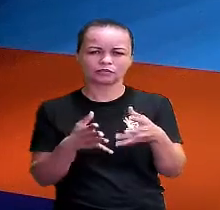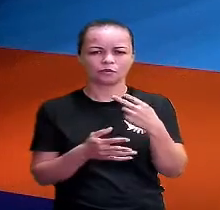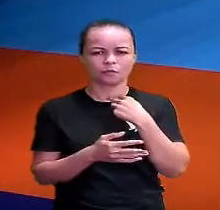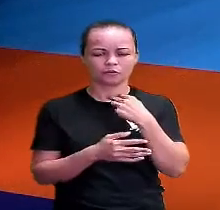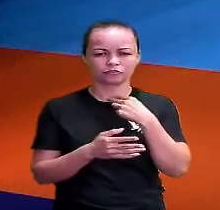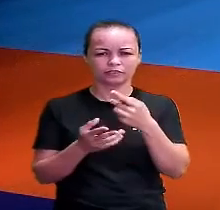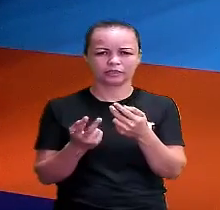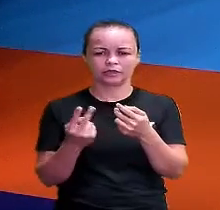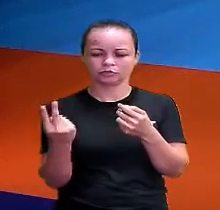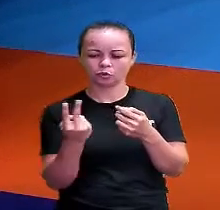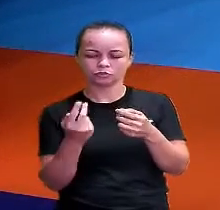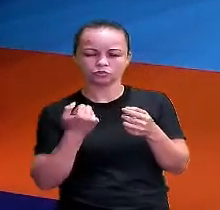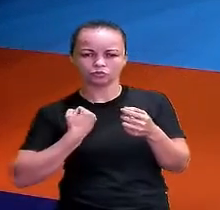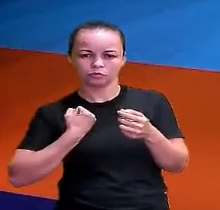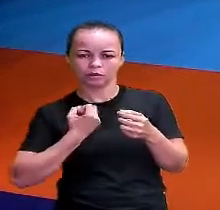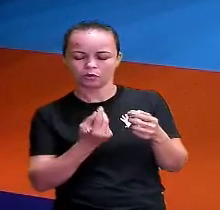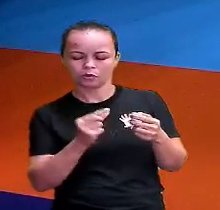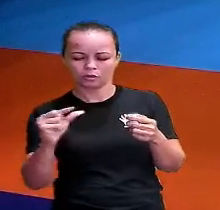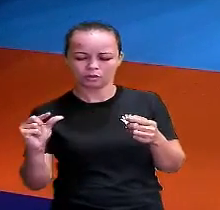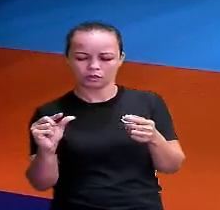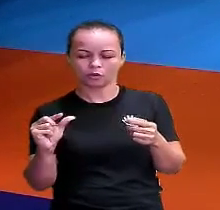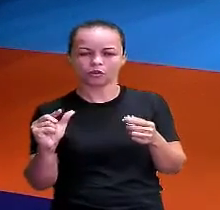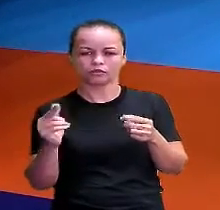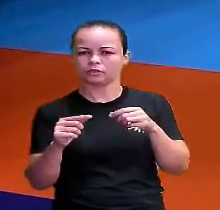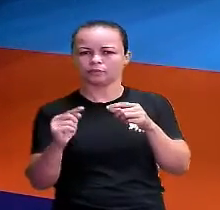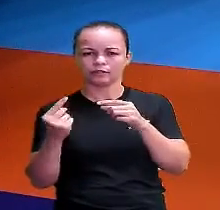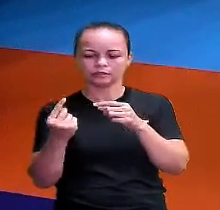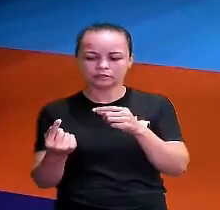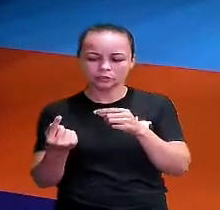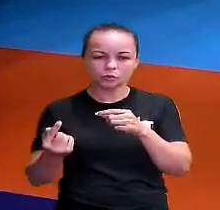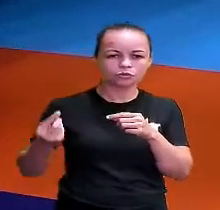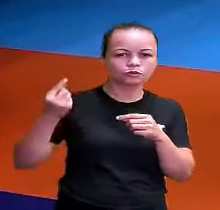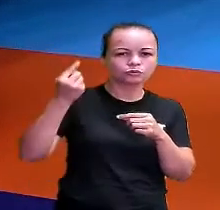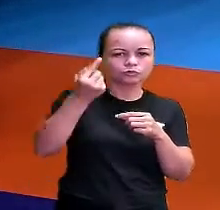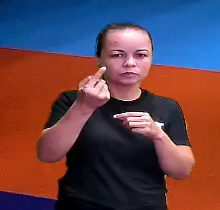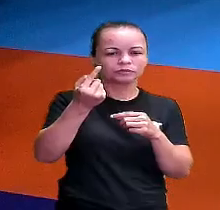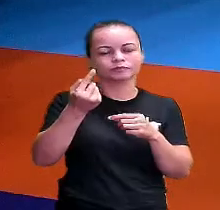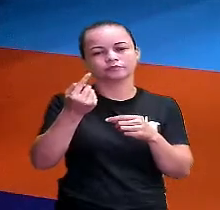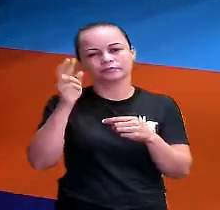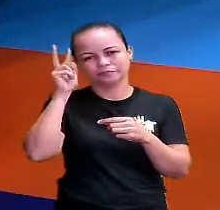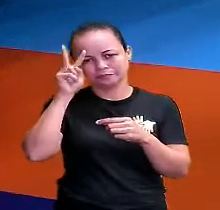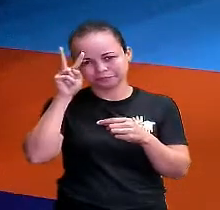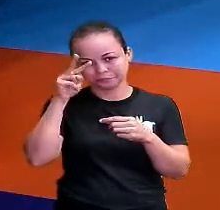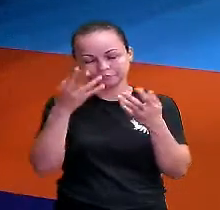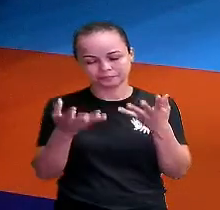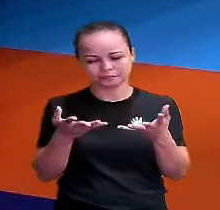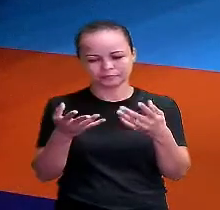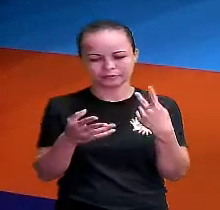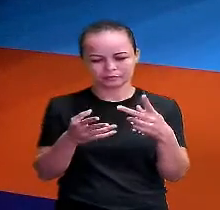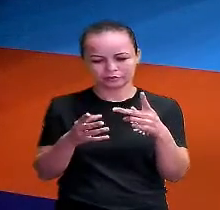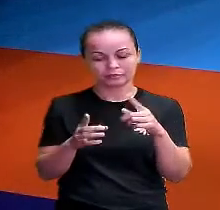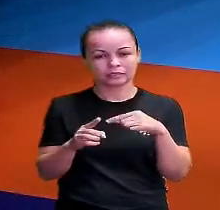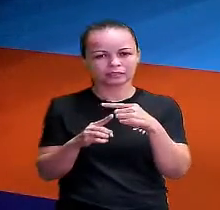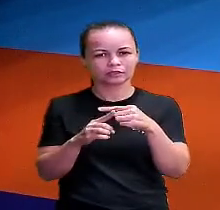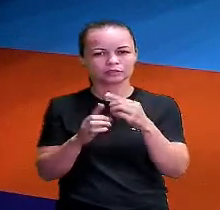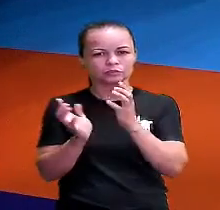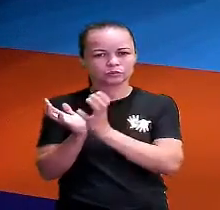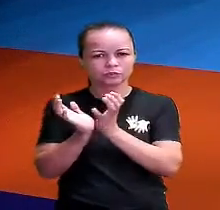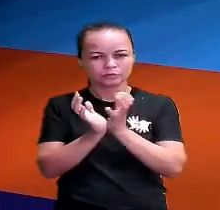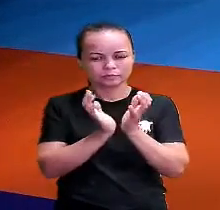dois números na mesma ordem, sobe um. Então, essa é a adição com reagrupamento. É aquela que a gente